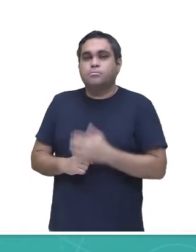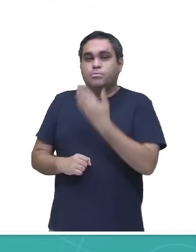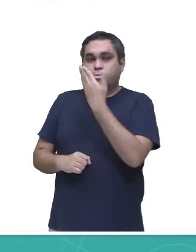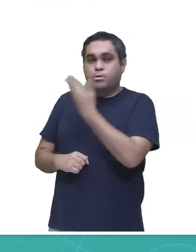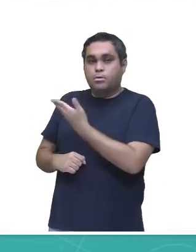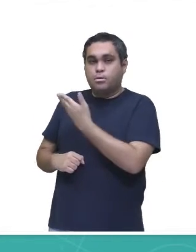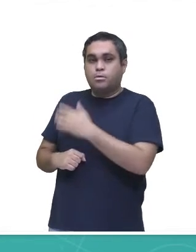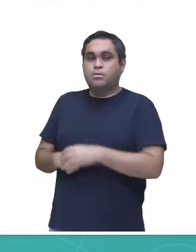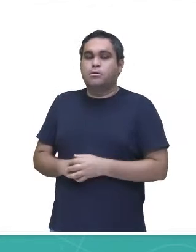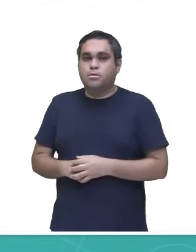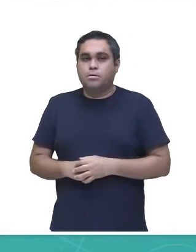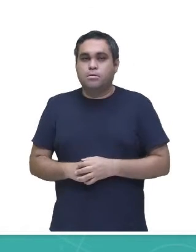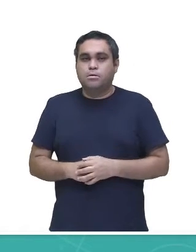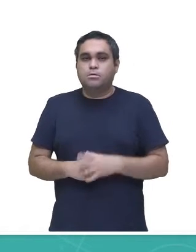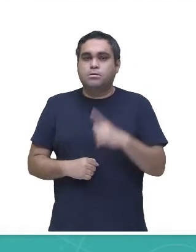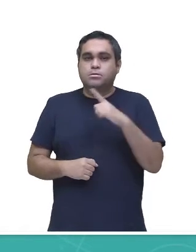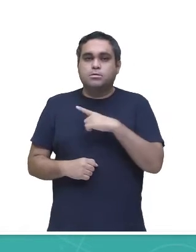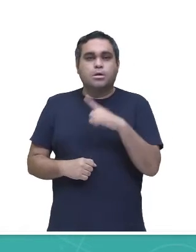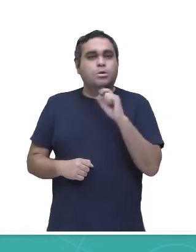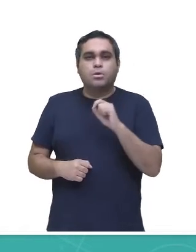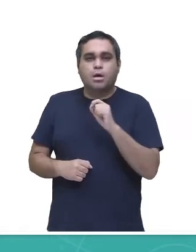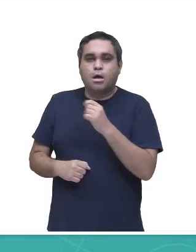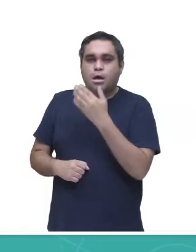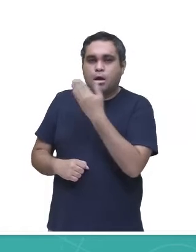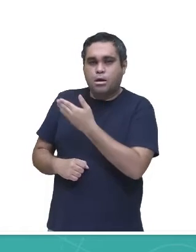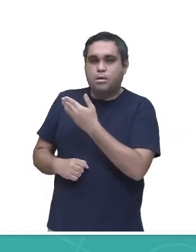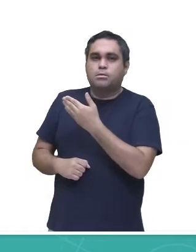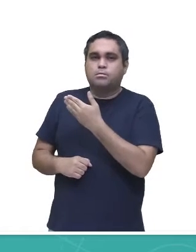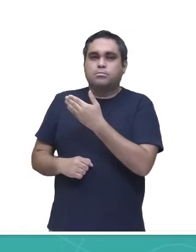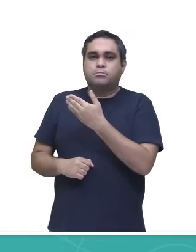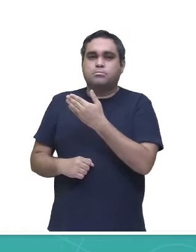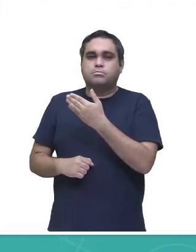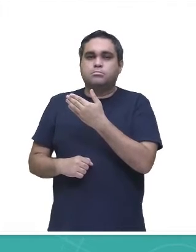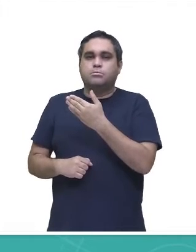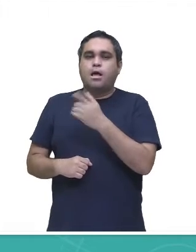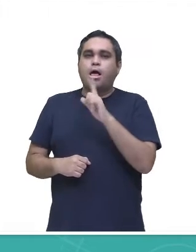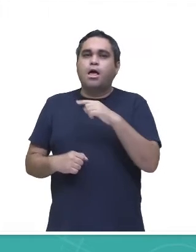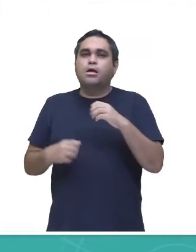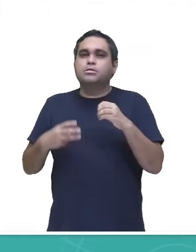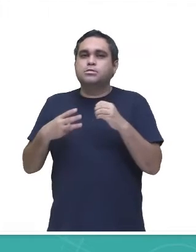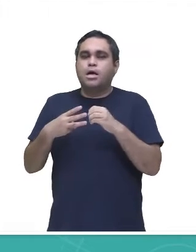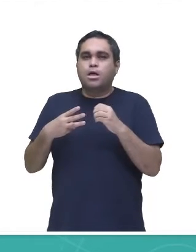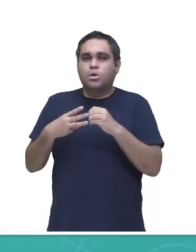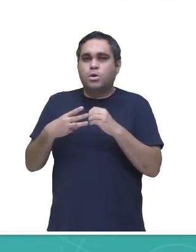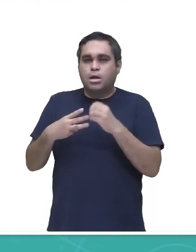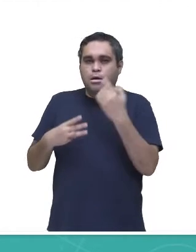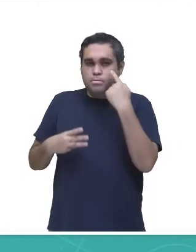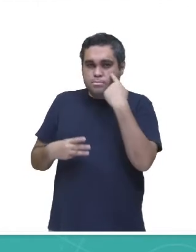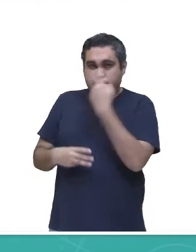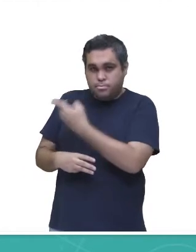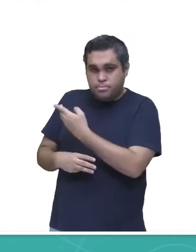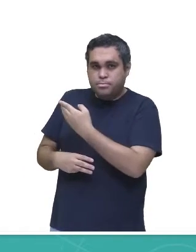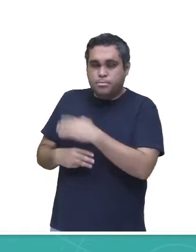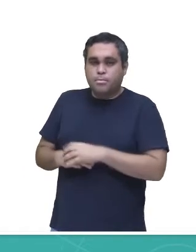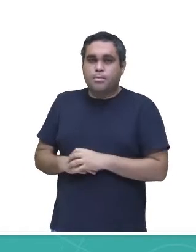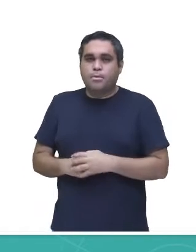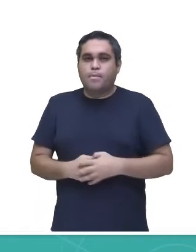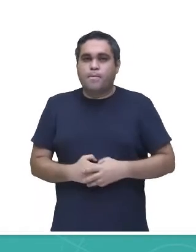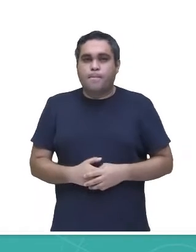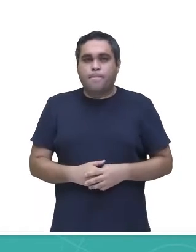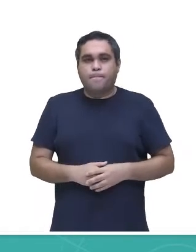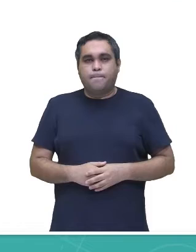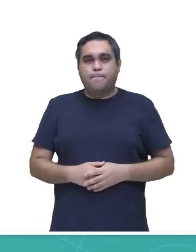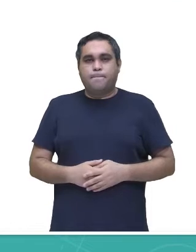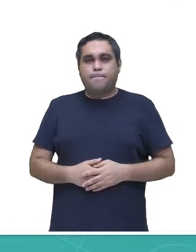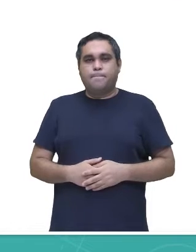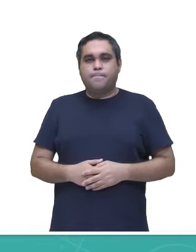queranócitos e os melanócitos, né? Os melanócitos são essas células que a gente está observando aqui. Olha só,